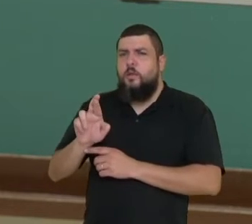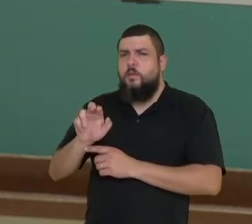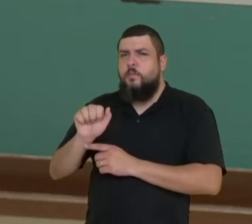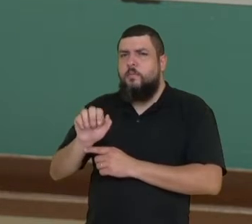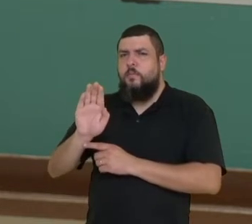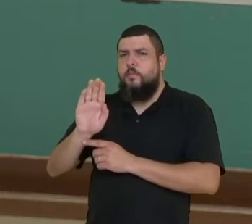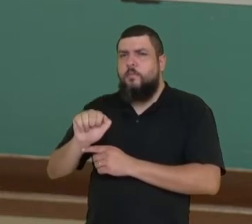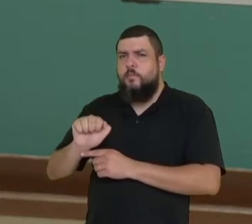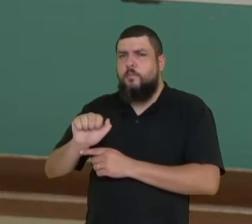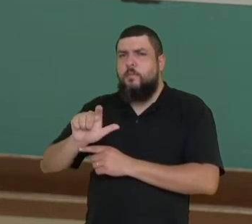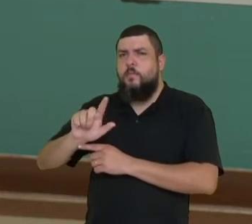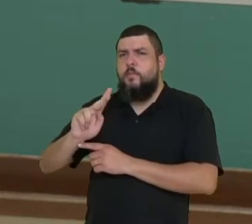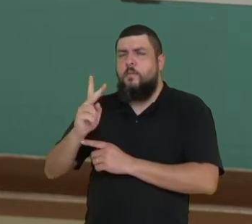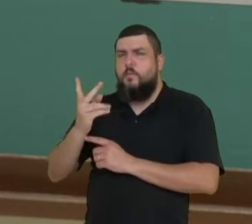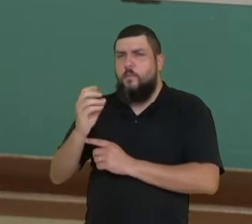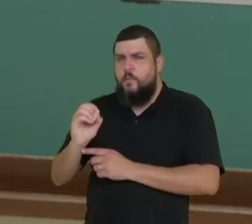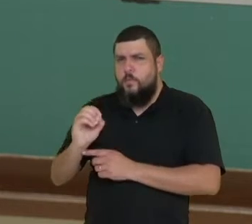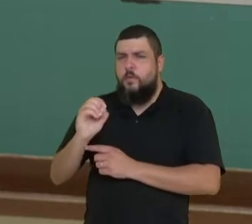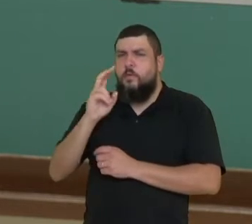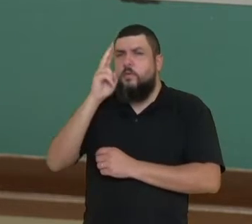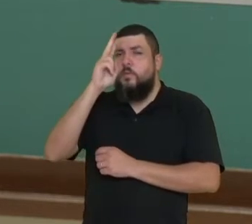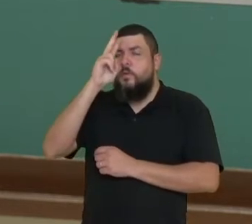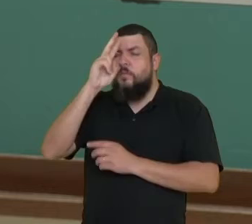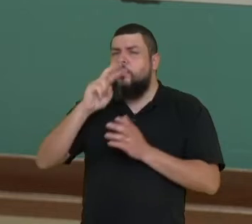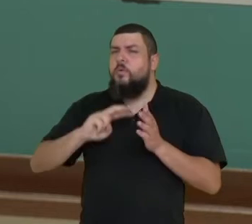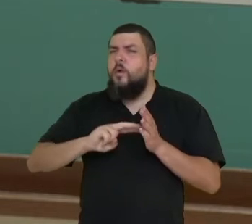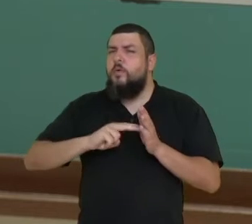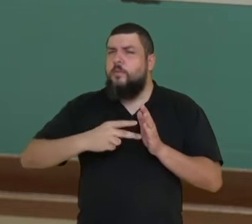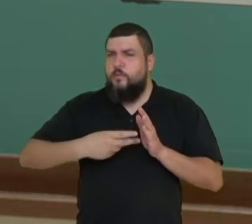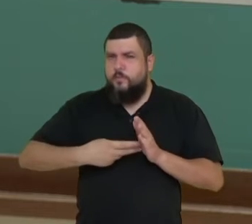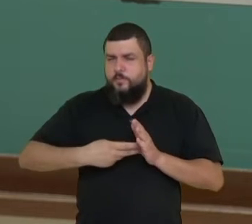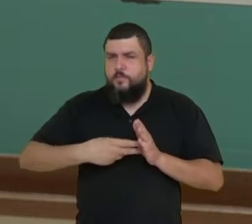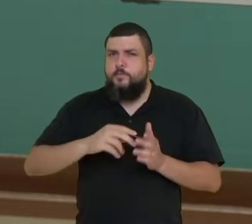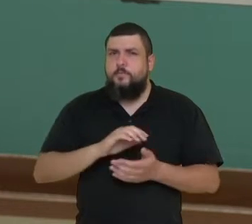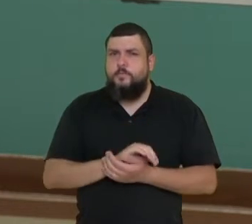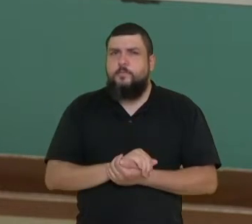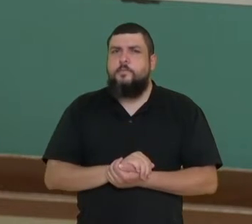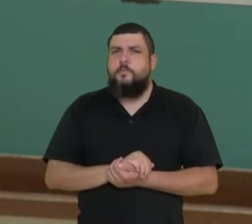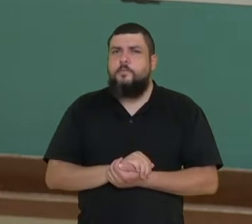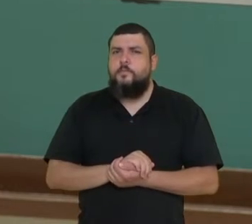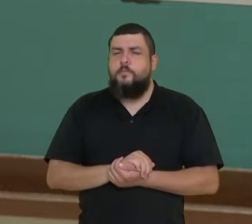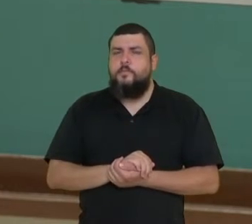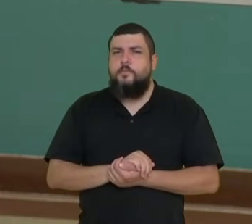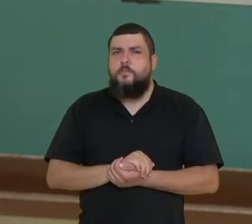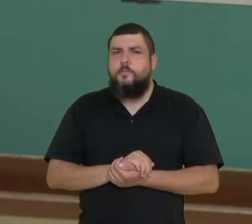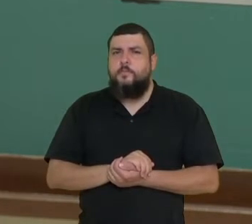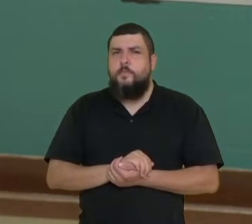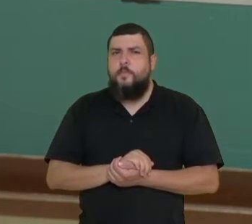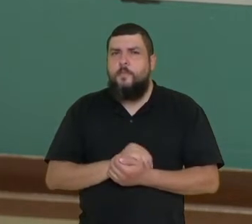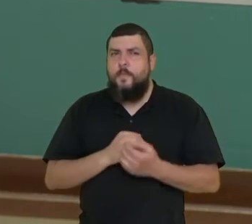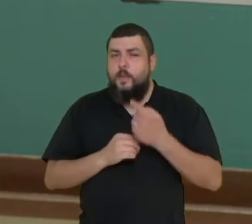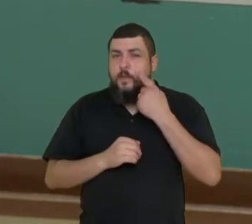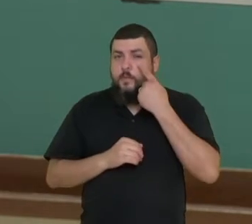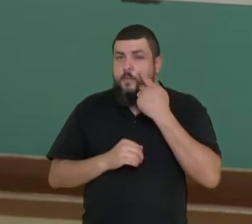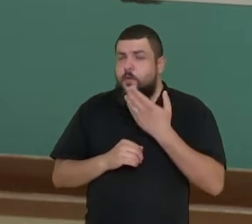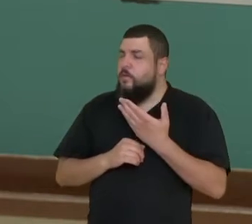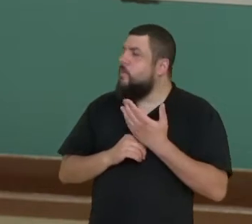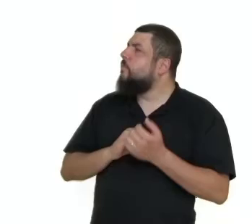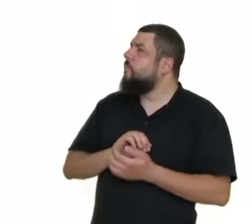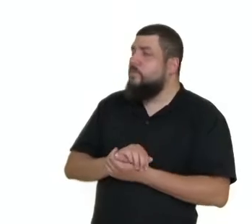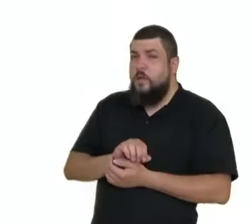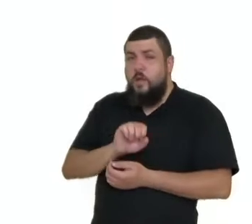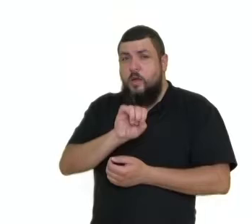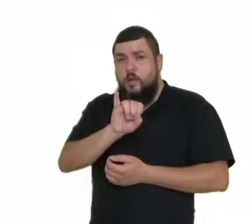com essa situação até o final desta aula. Beleza? Então, vamos lá. O que é trabalho, Se você olhar